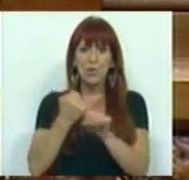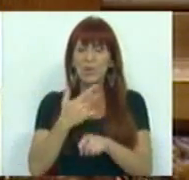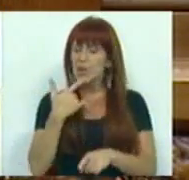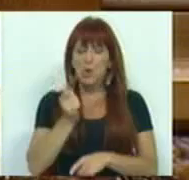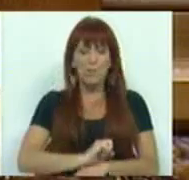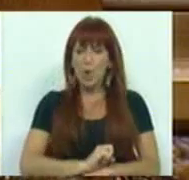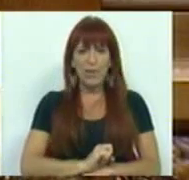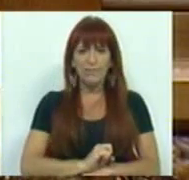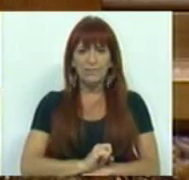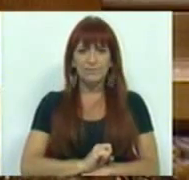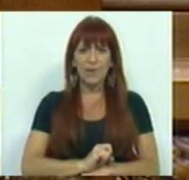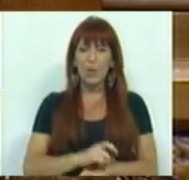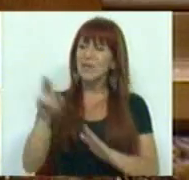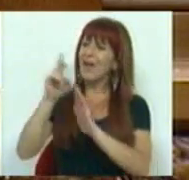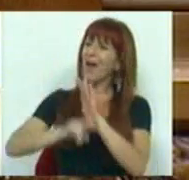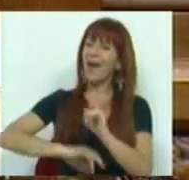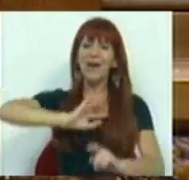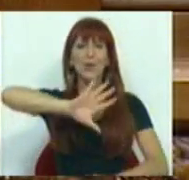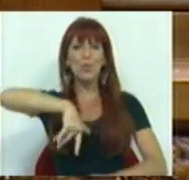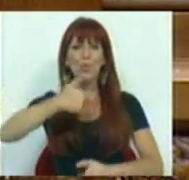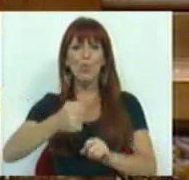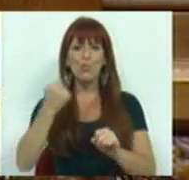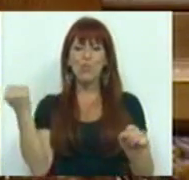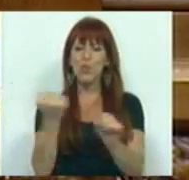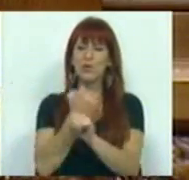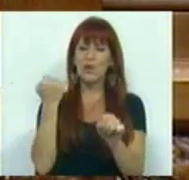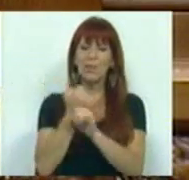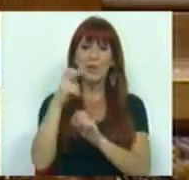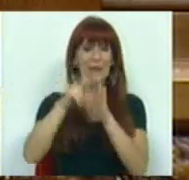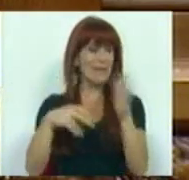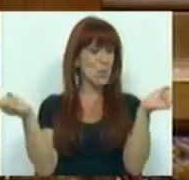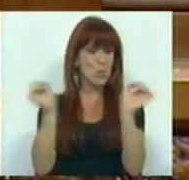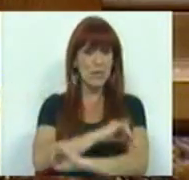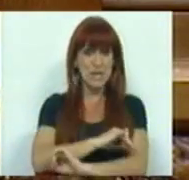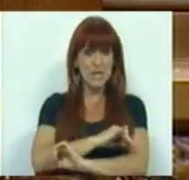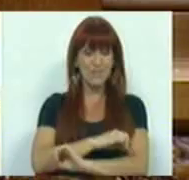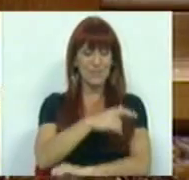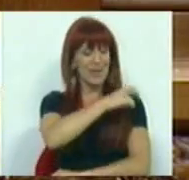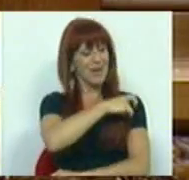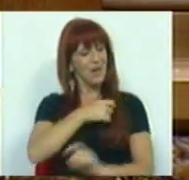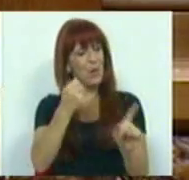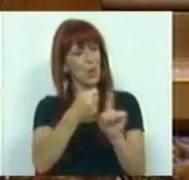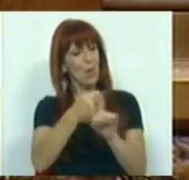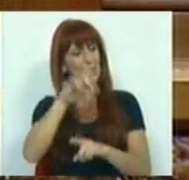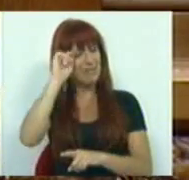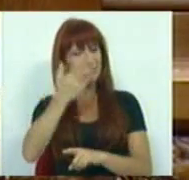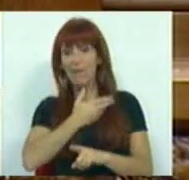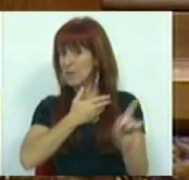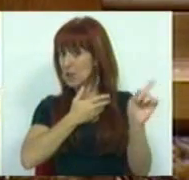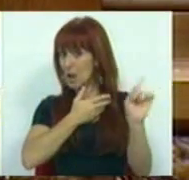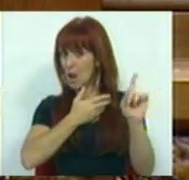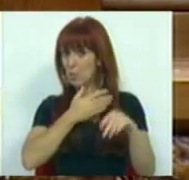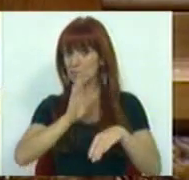não pode ser a regra do mundo laboral desregrado em nome do combate ao déficit,